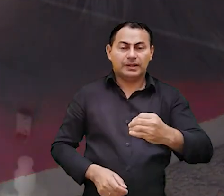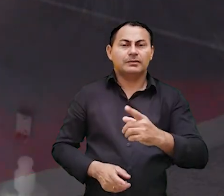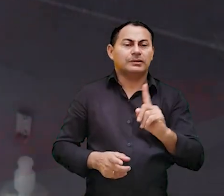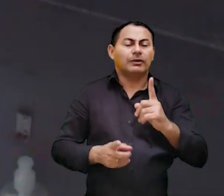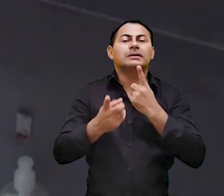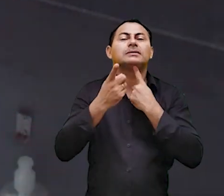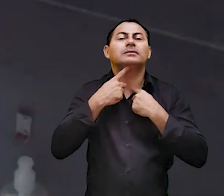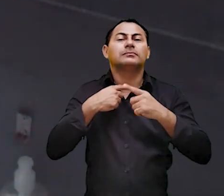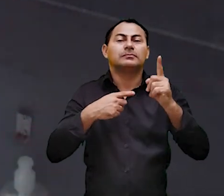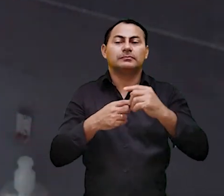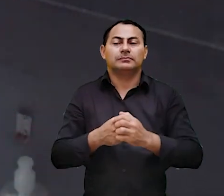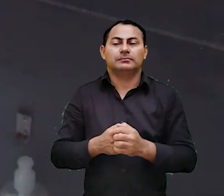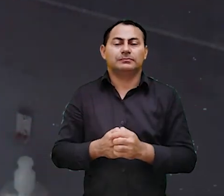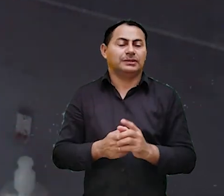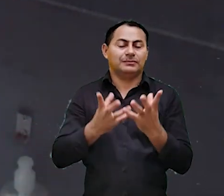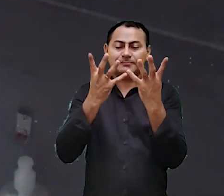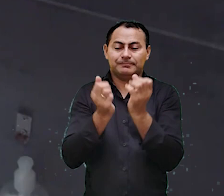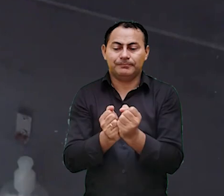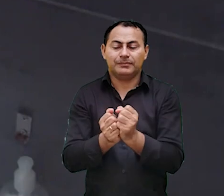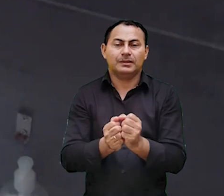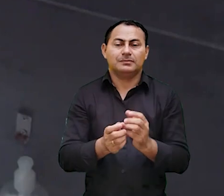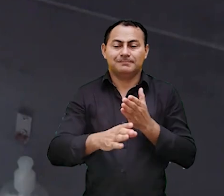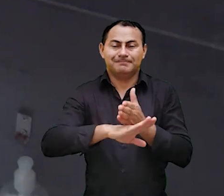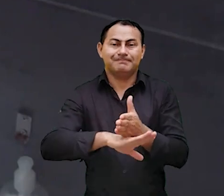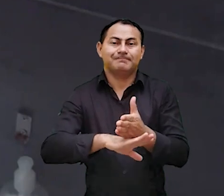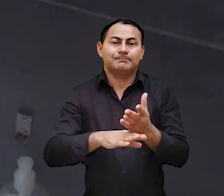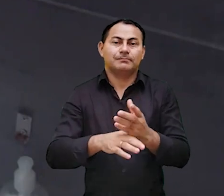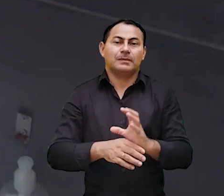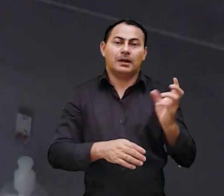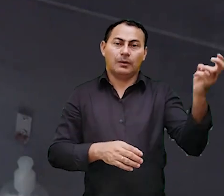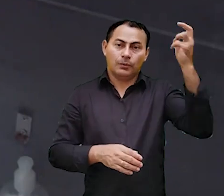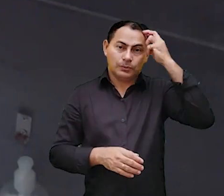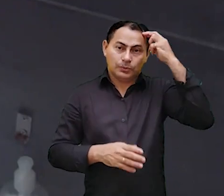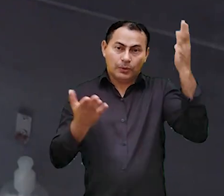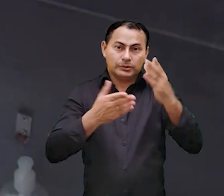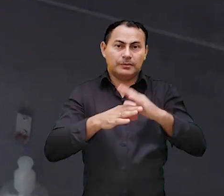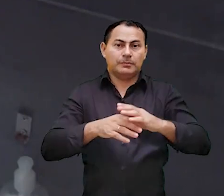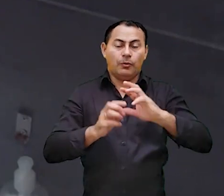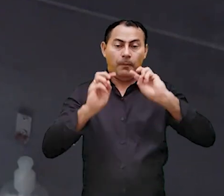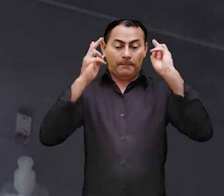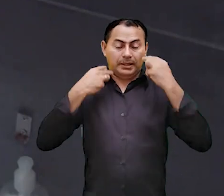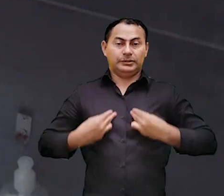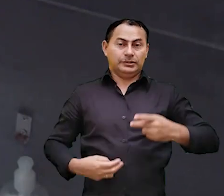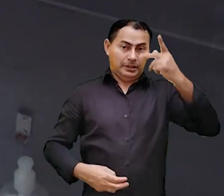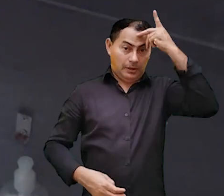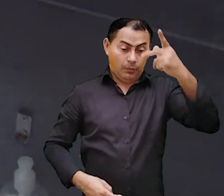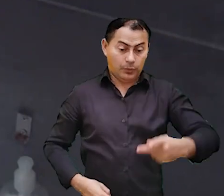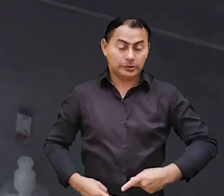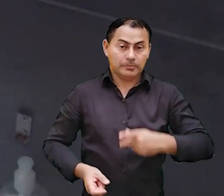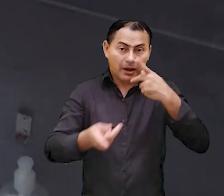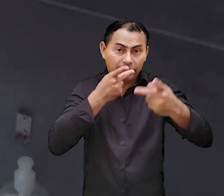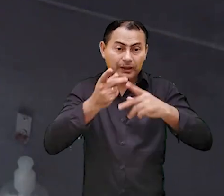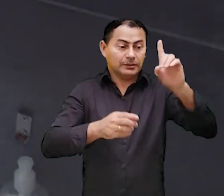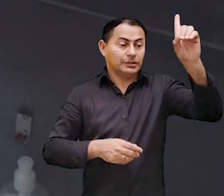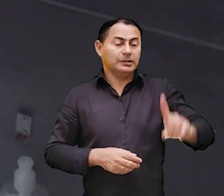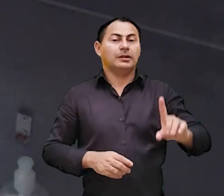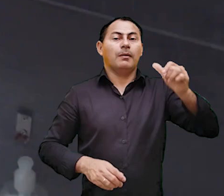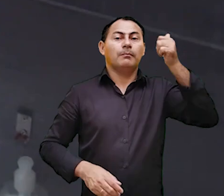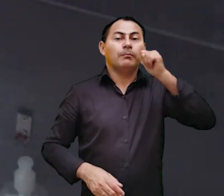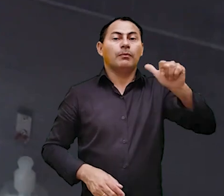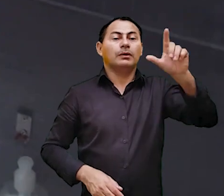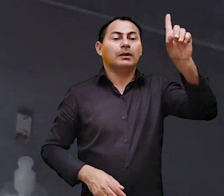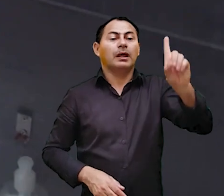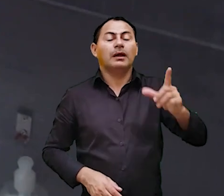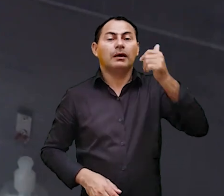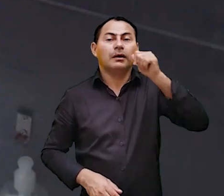aos filhos indesejados que são inconvenientes e intrusos. A cultura hoje é muito humanista e egoísta e fala sobre o direito